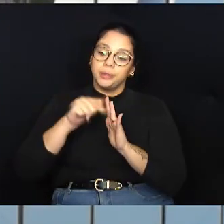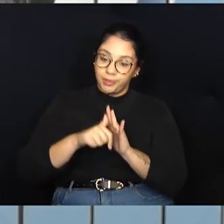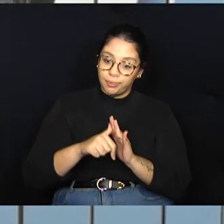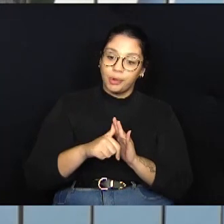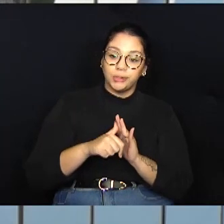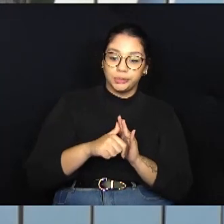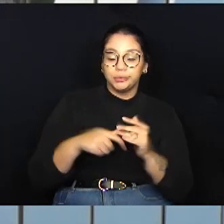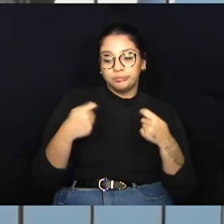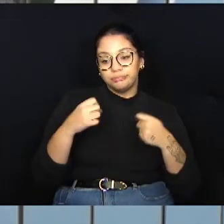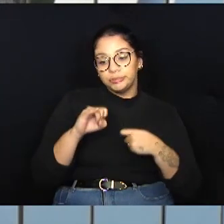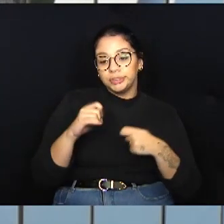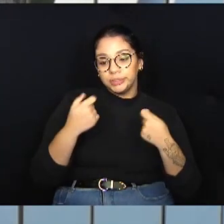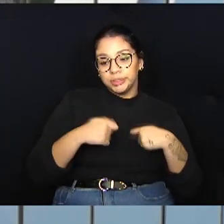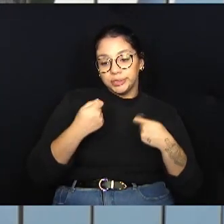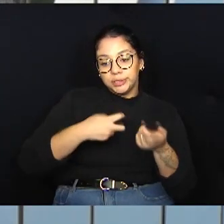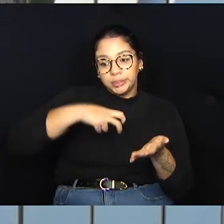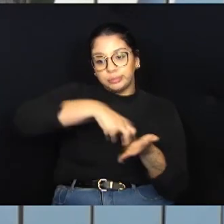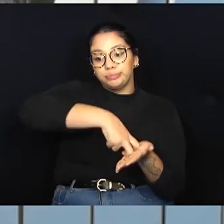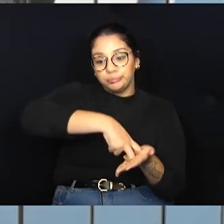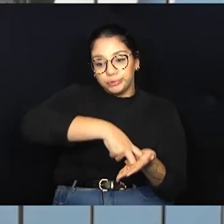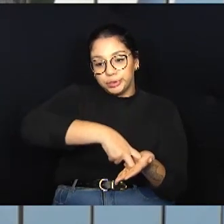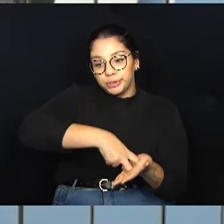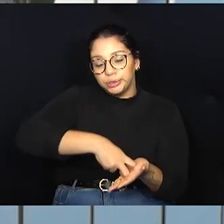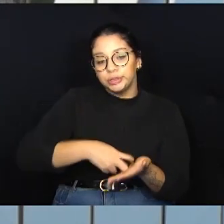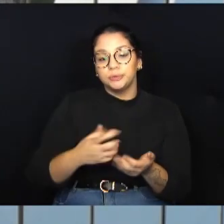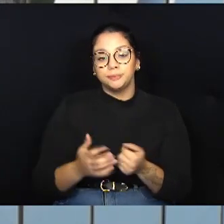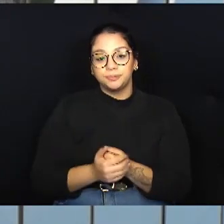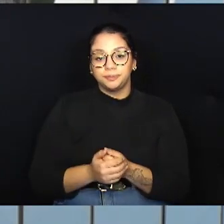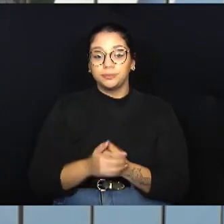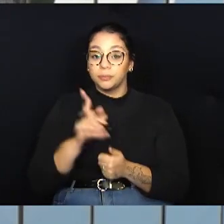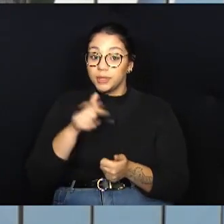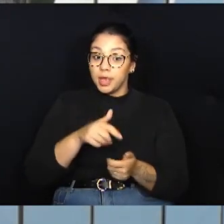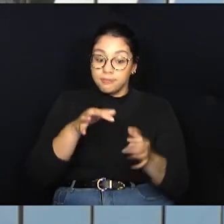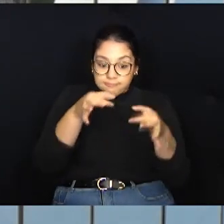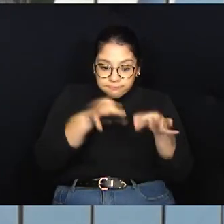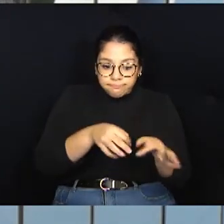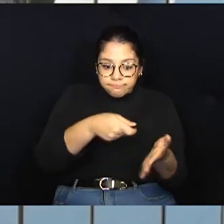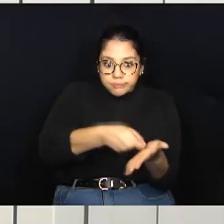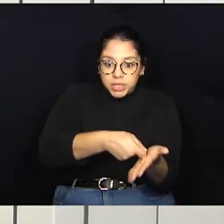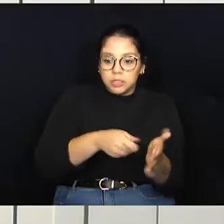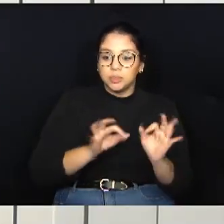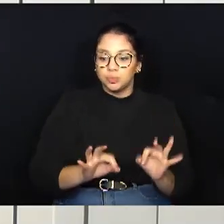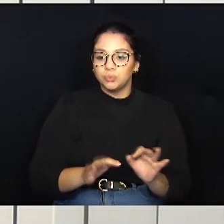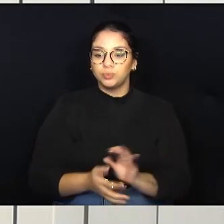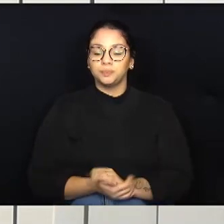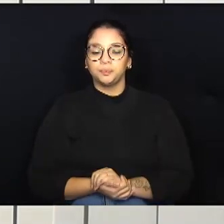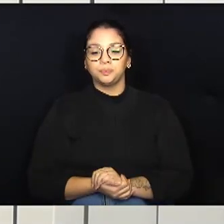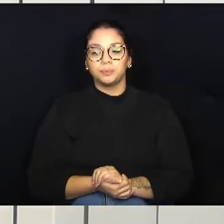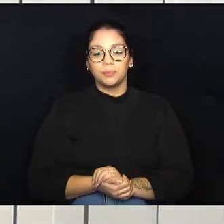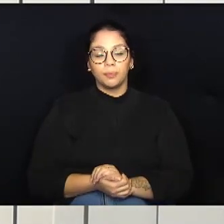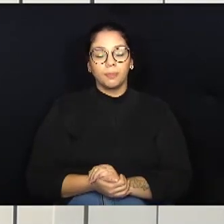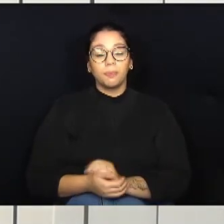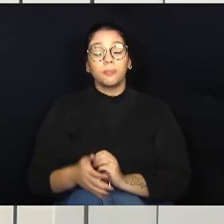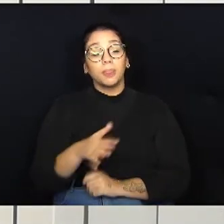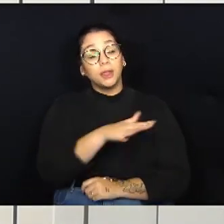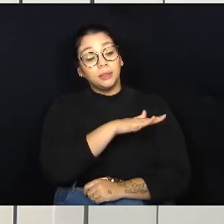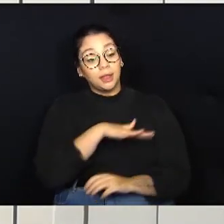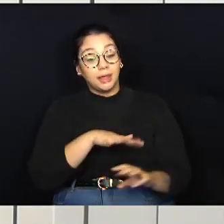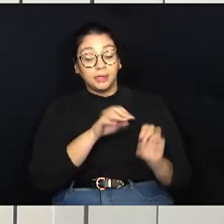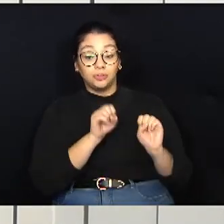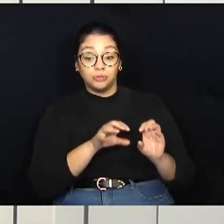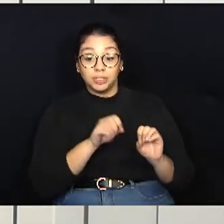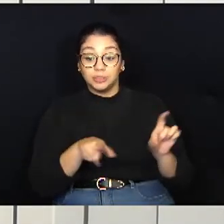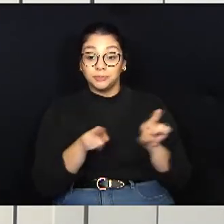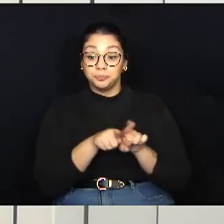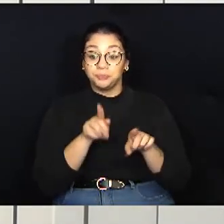a necessidade da punibilidade com coercitividade mesmo. O vereador, ainda na área da educação, o senhor realizou um